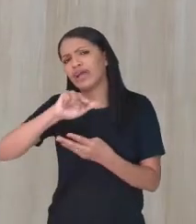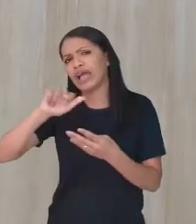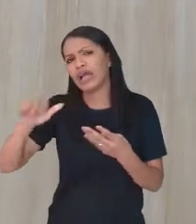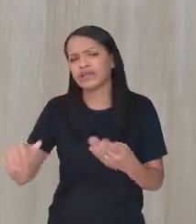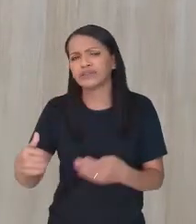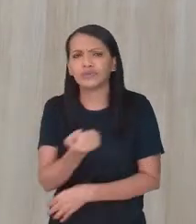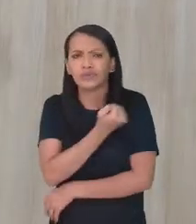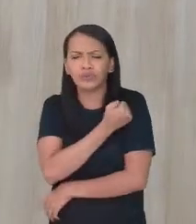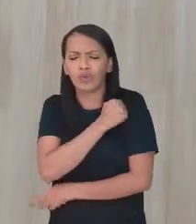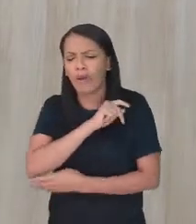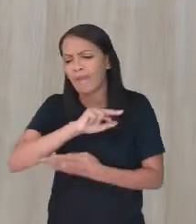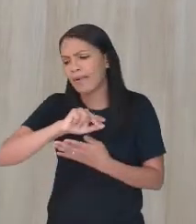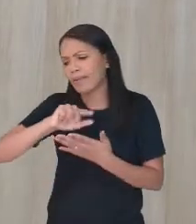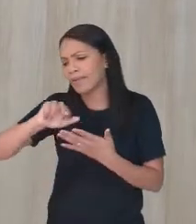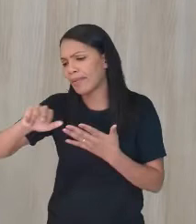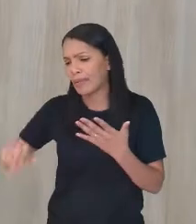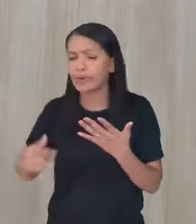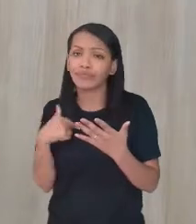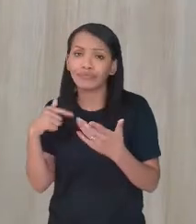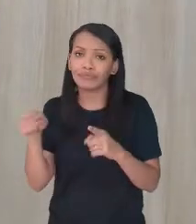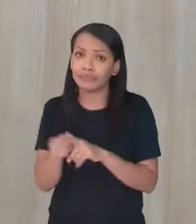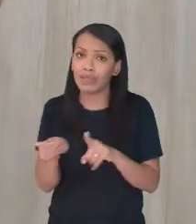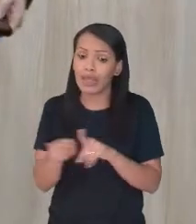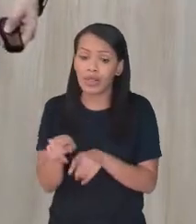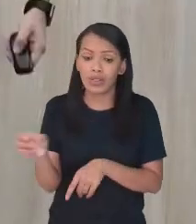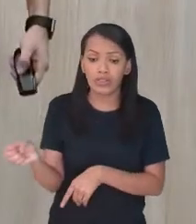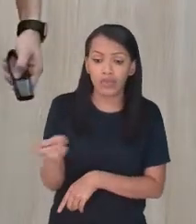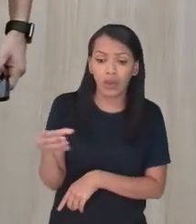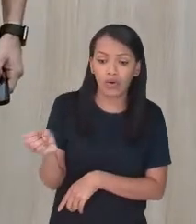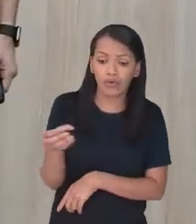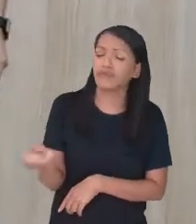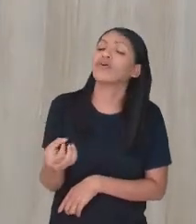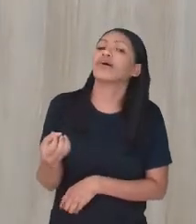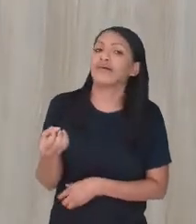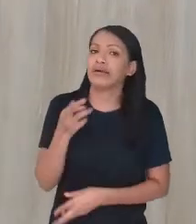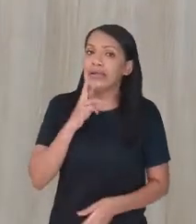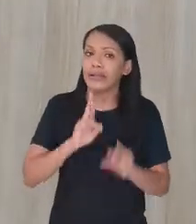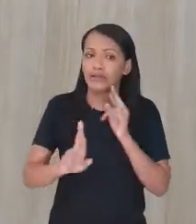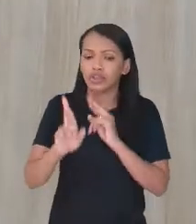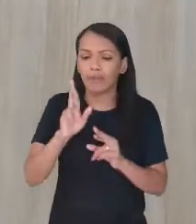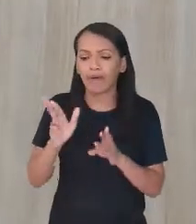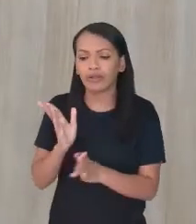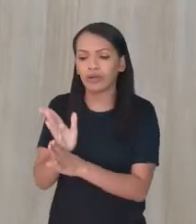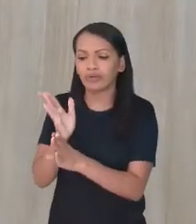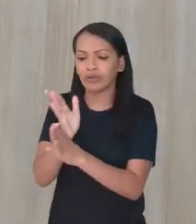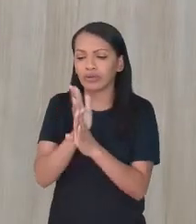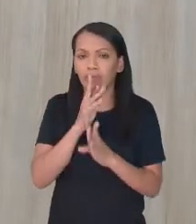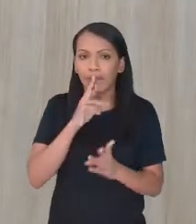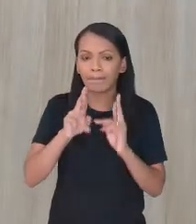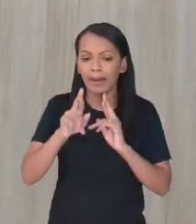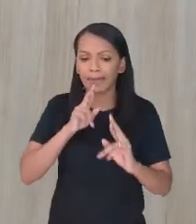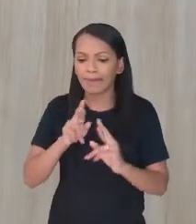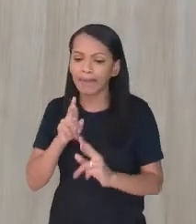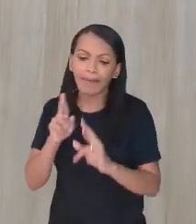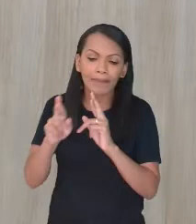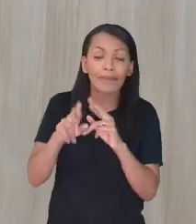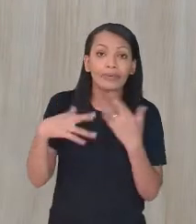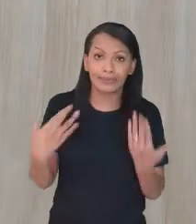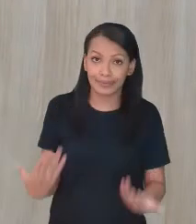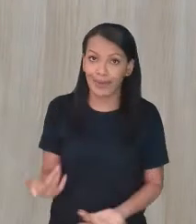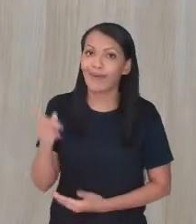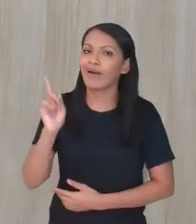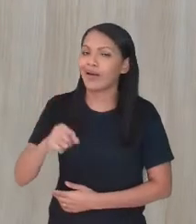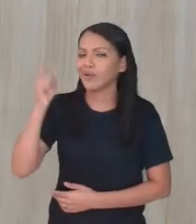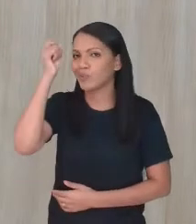novos problemas e vão surgindo novas soluções. Então, essa é a ideia e a intenção da